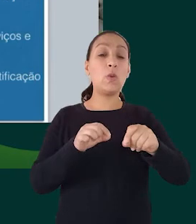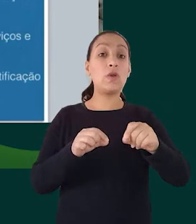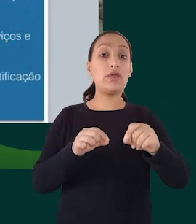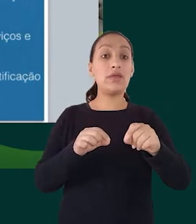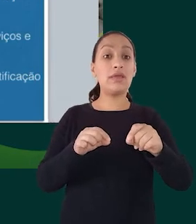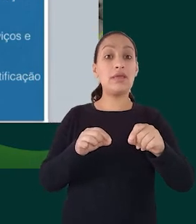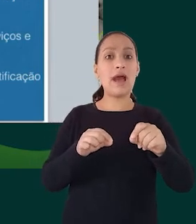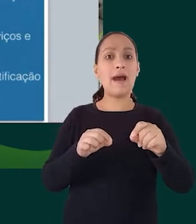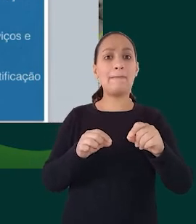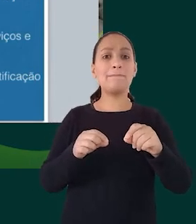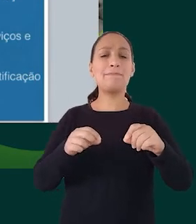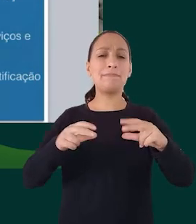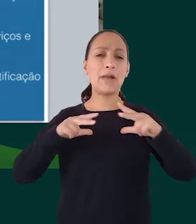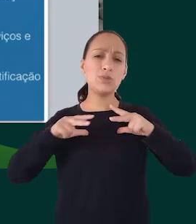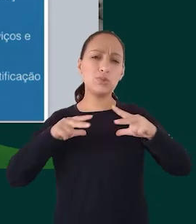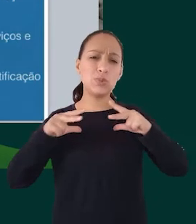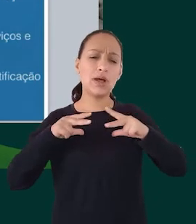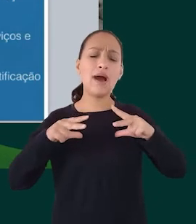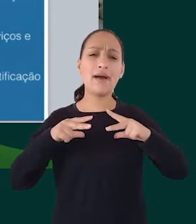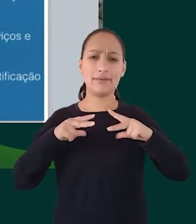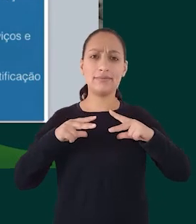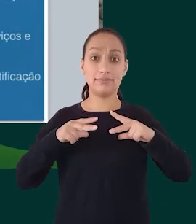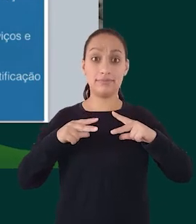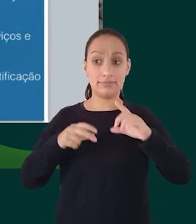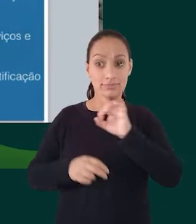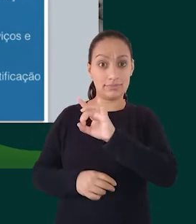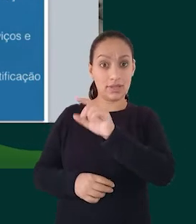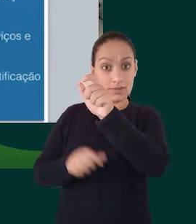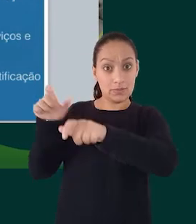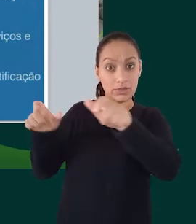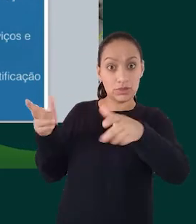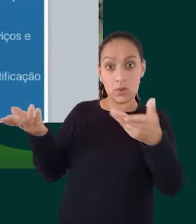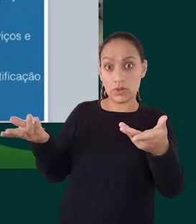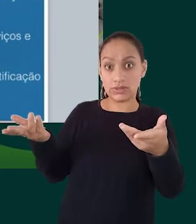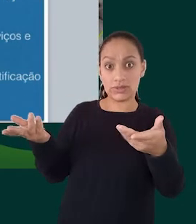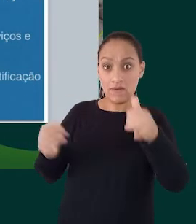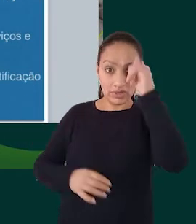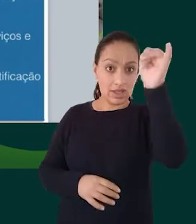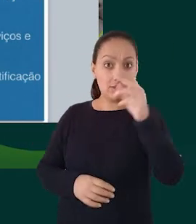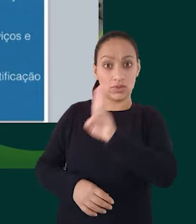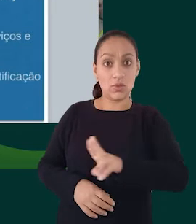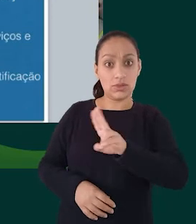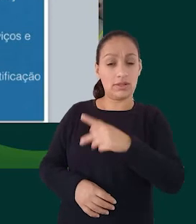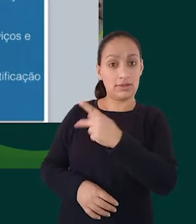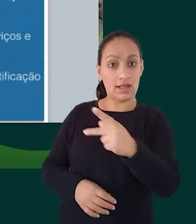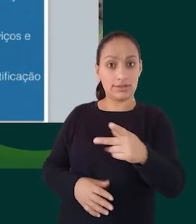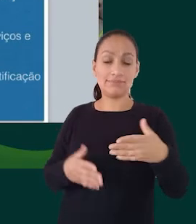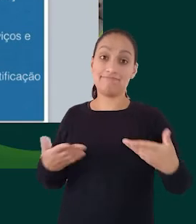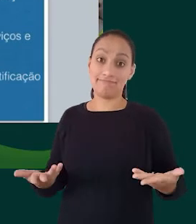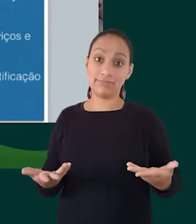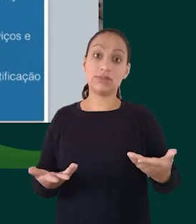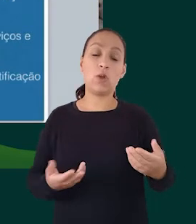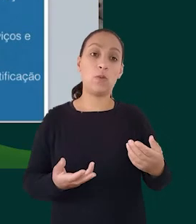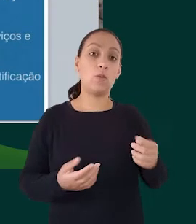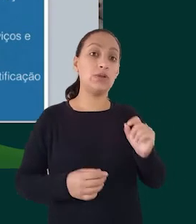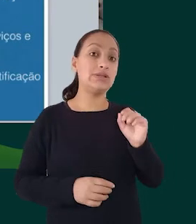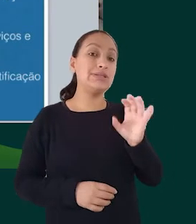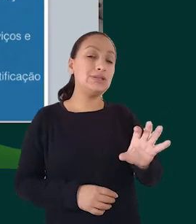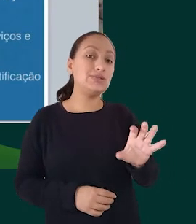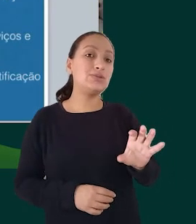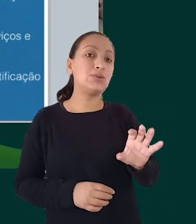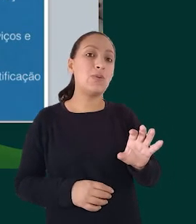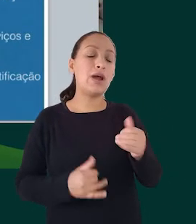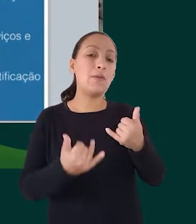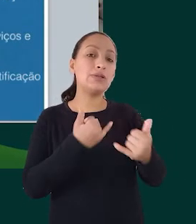fosse utilizada, certo? Então, esse é um caso clássico de classificação,